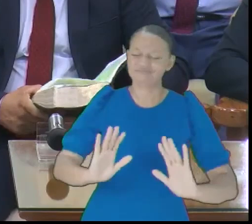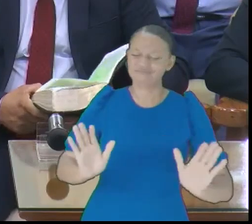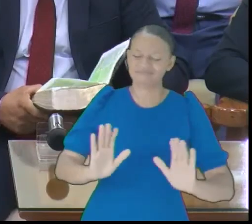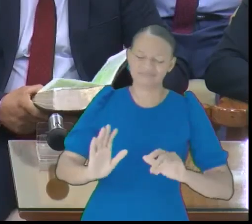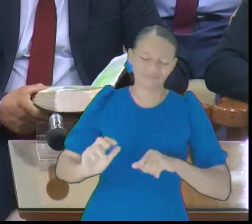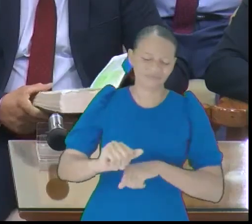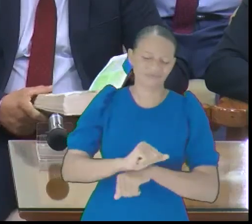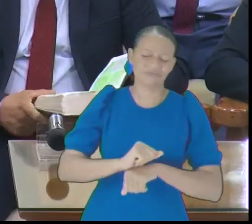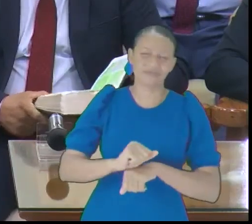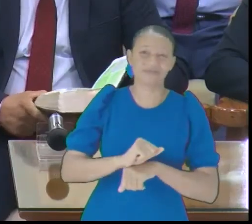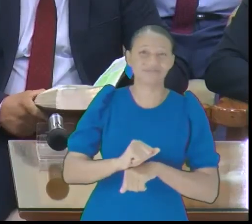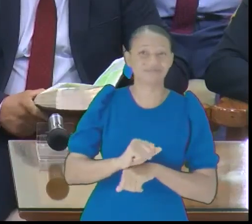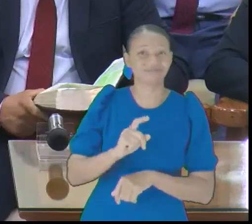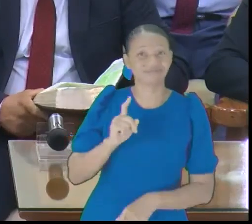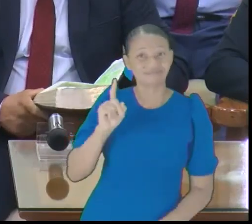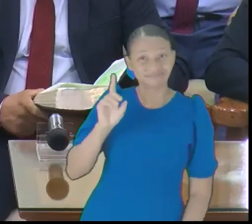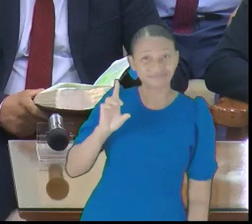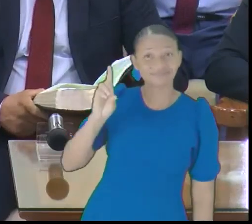foi Deus.